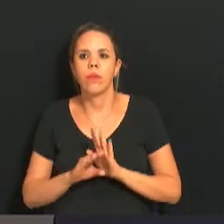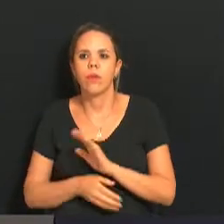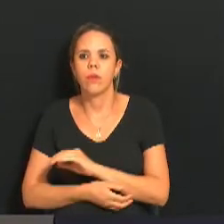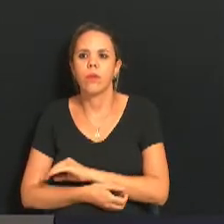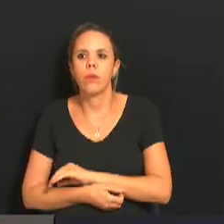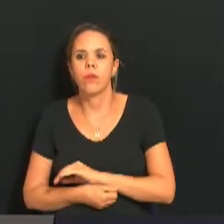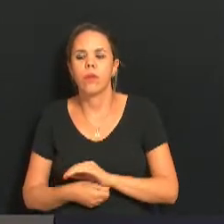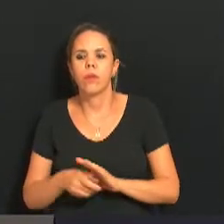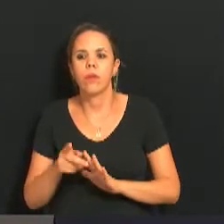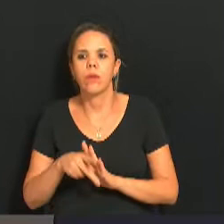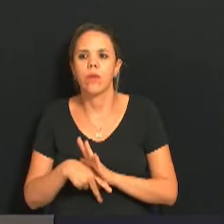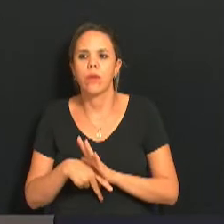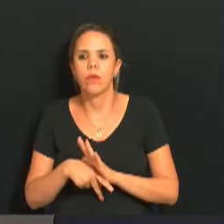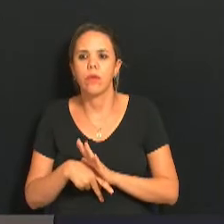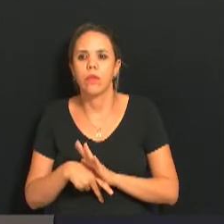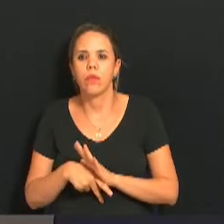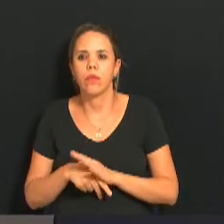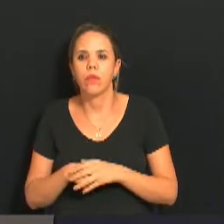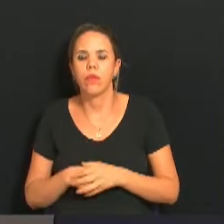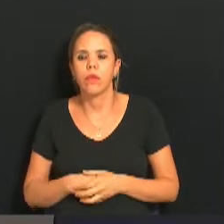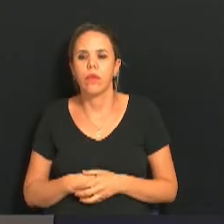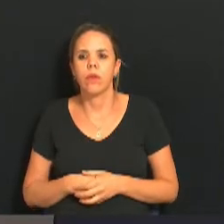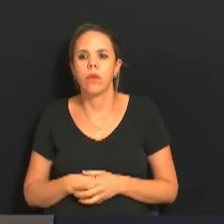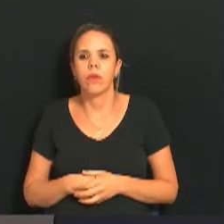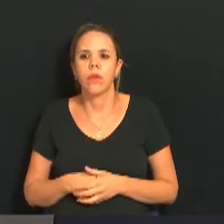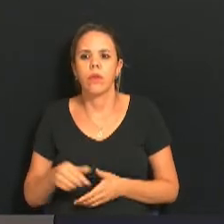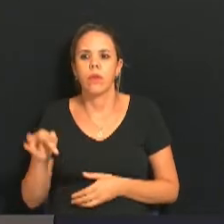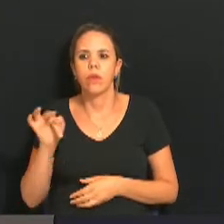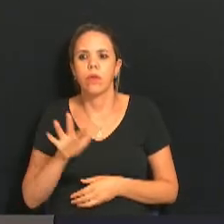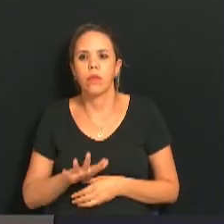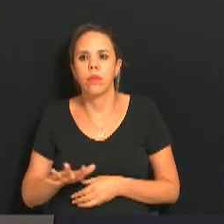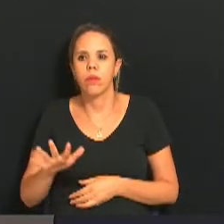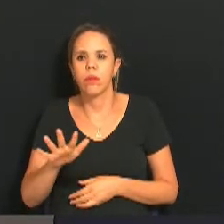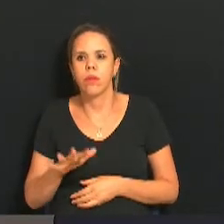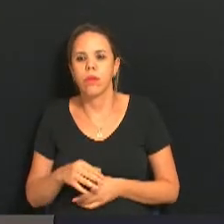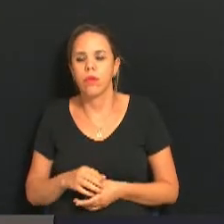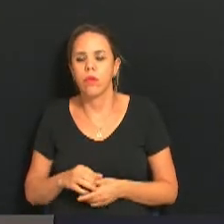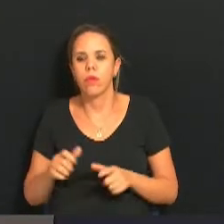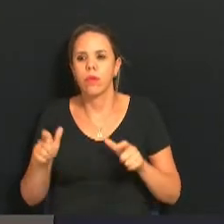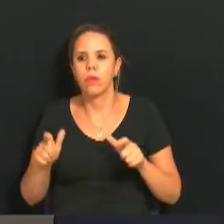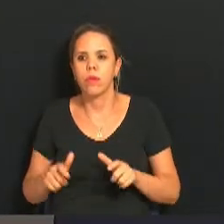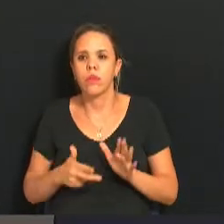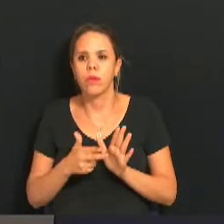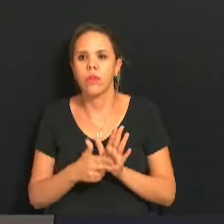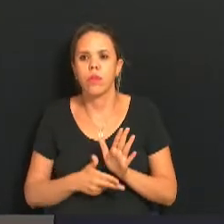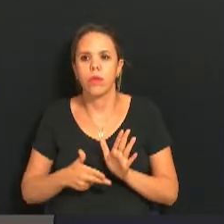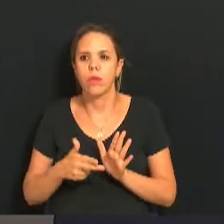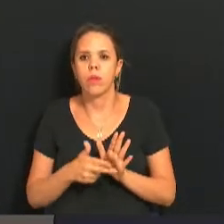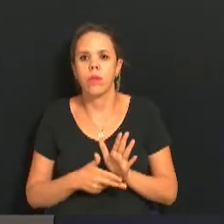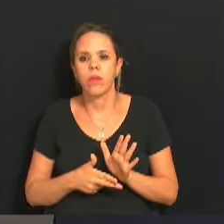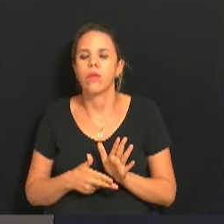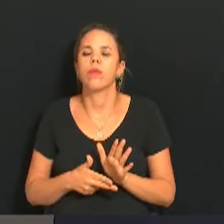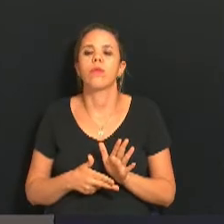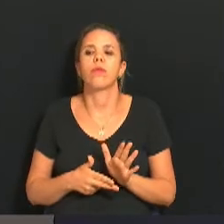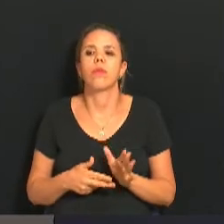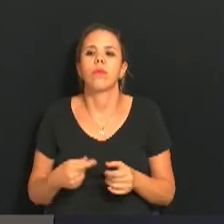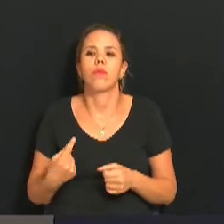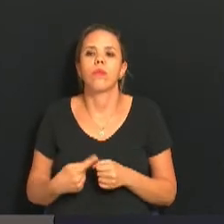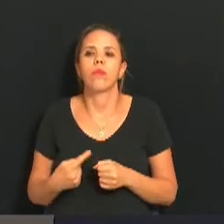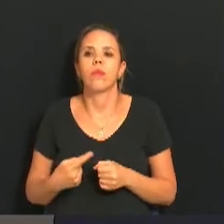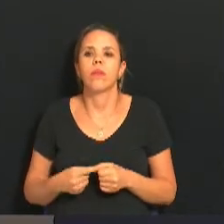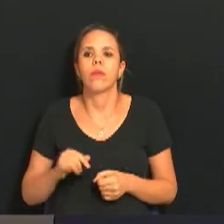projeto uma vez ter uma área federal mais uma ação de ordem Municipal